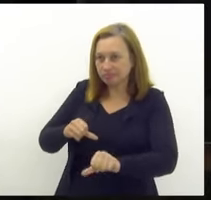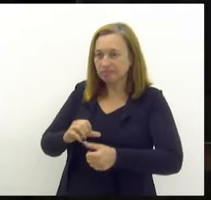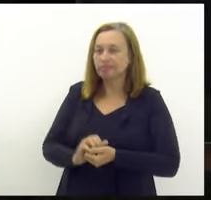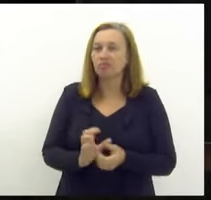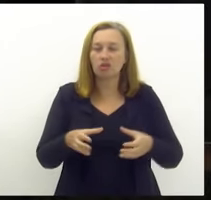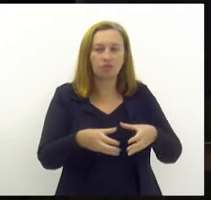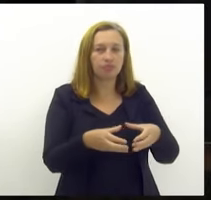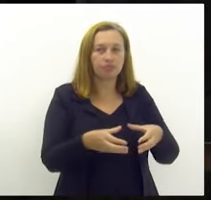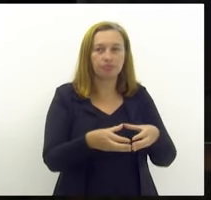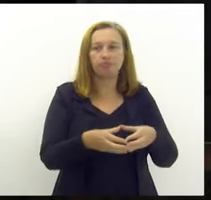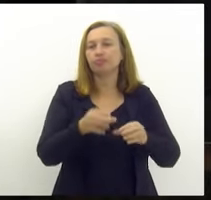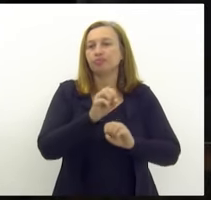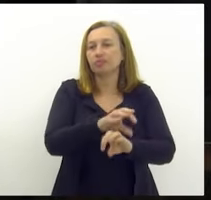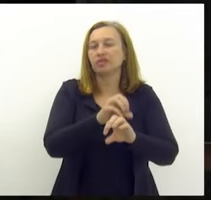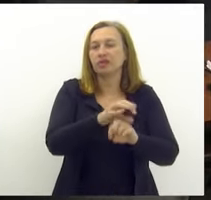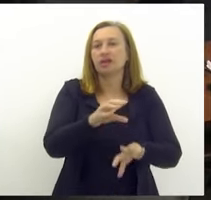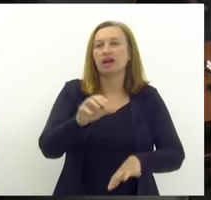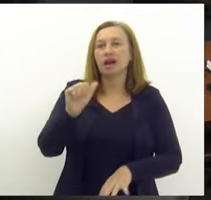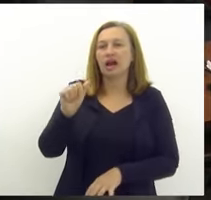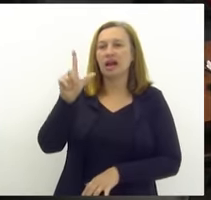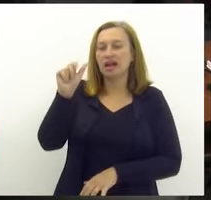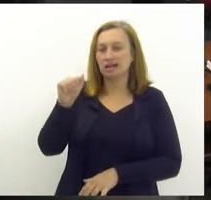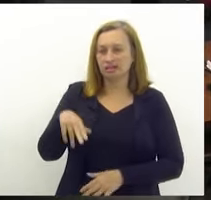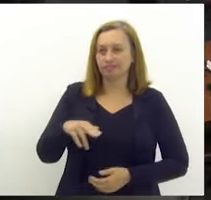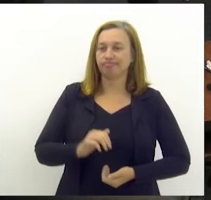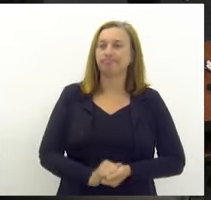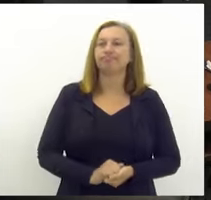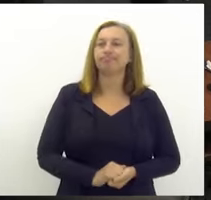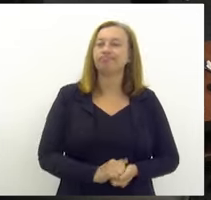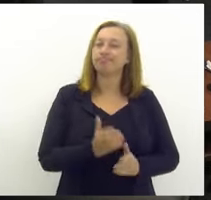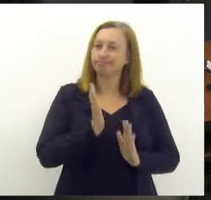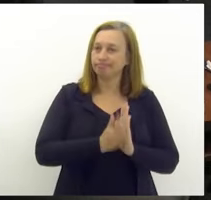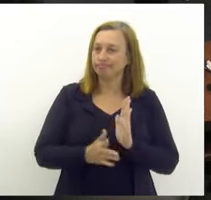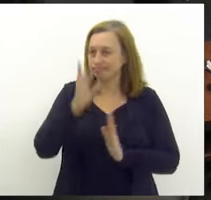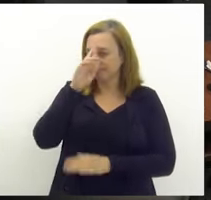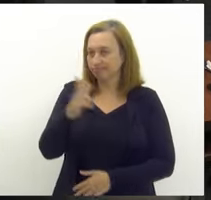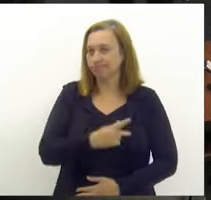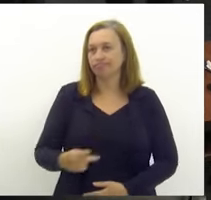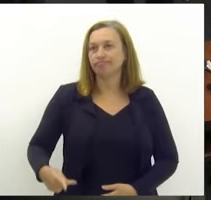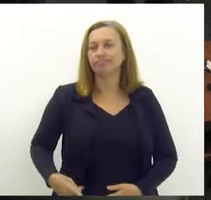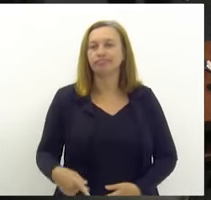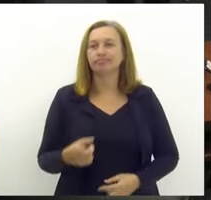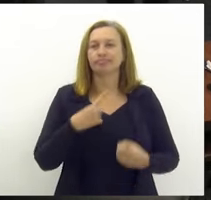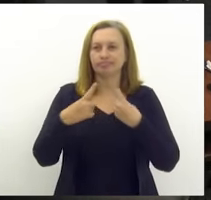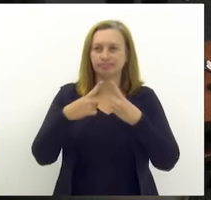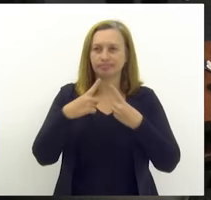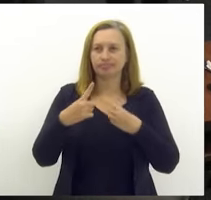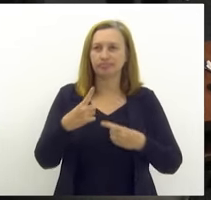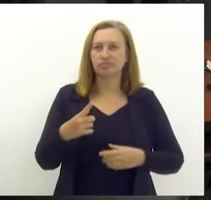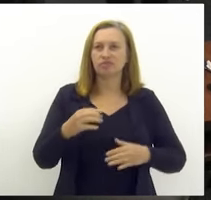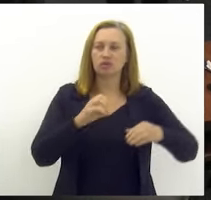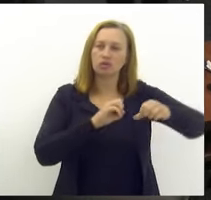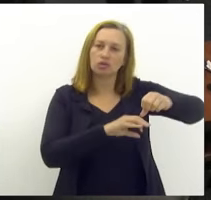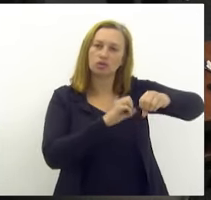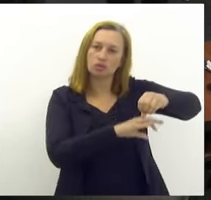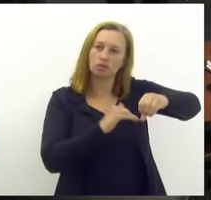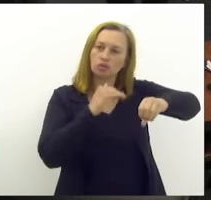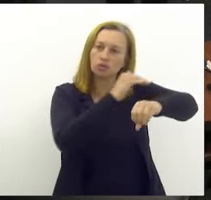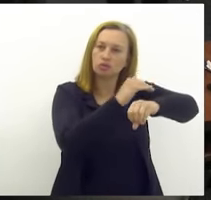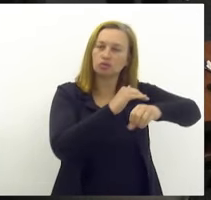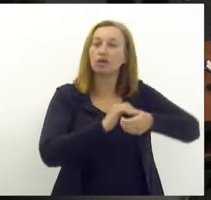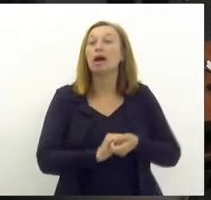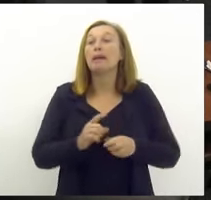educação Deputado Alan Lopes questão de ordem Presidente estão inscrito para discutir nós vamos discutir o fundo soberano mas eu queria aqui